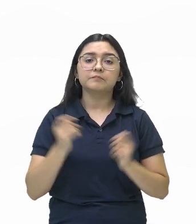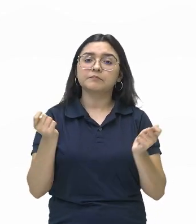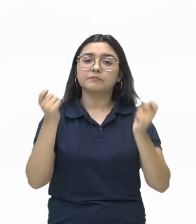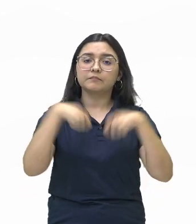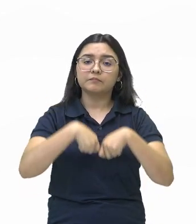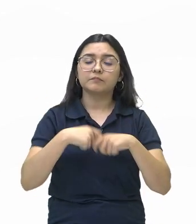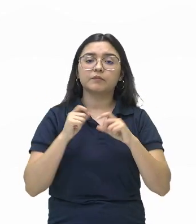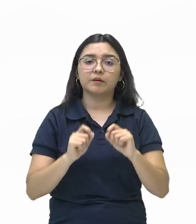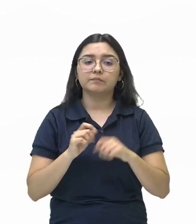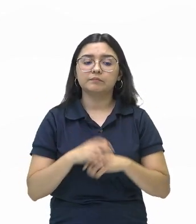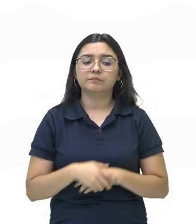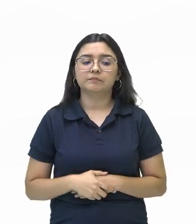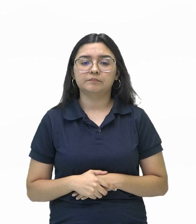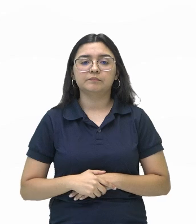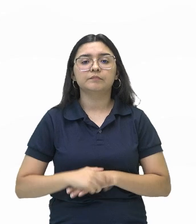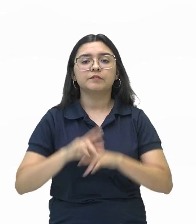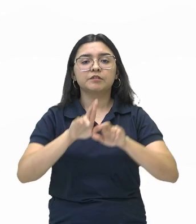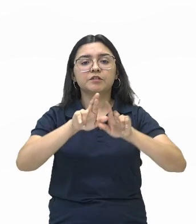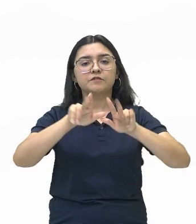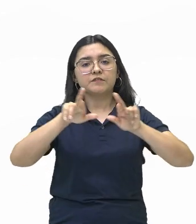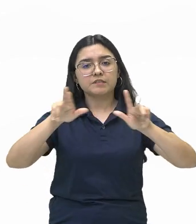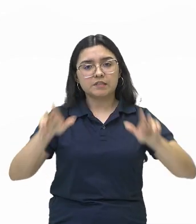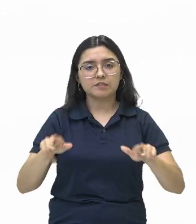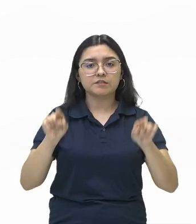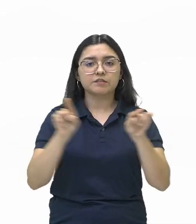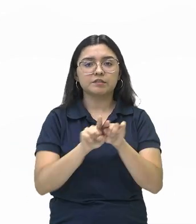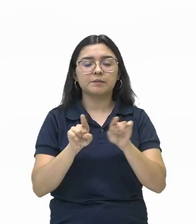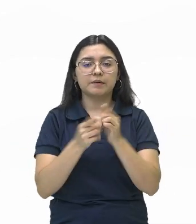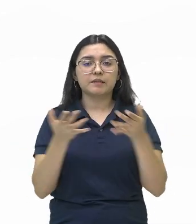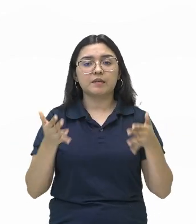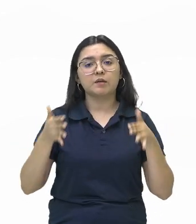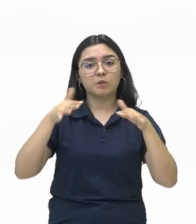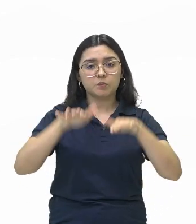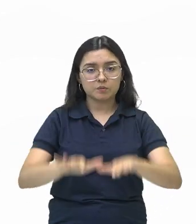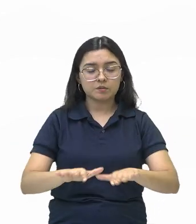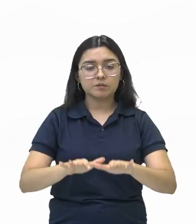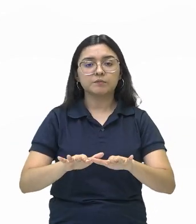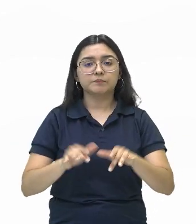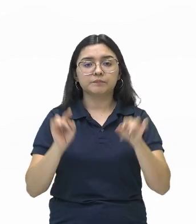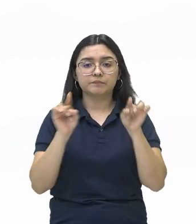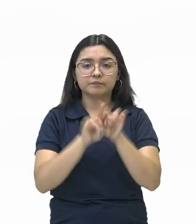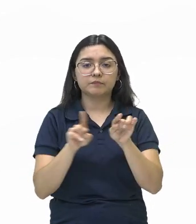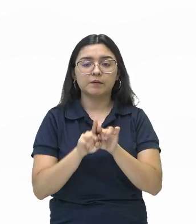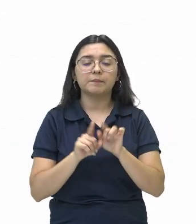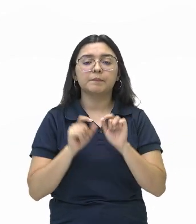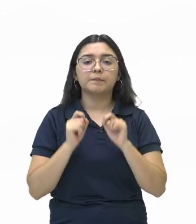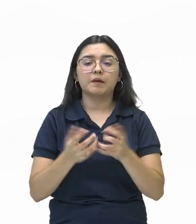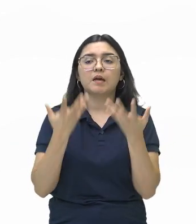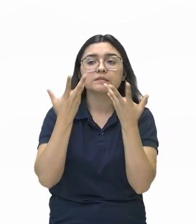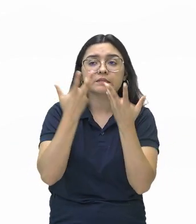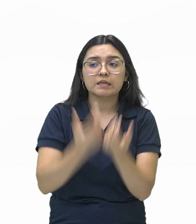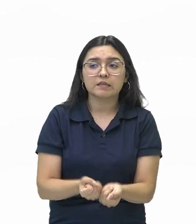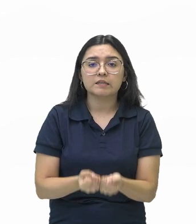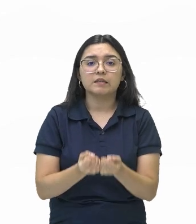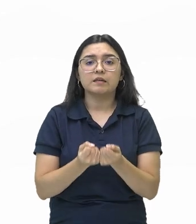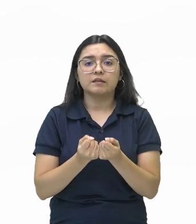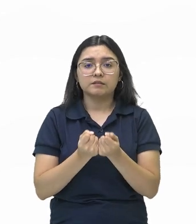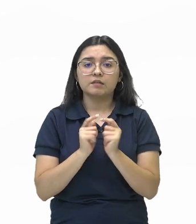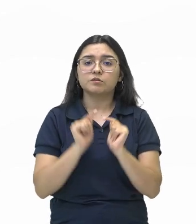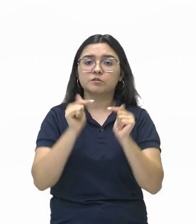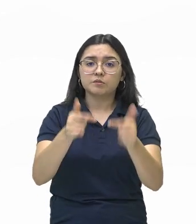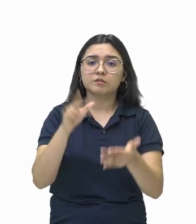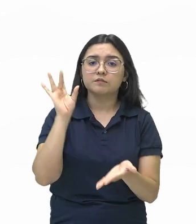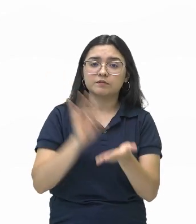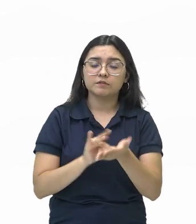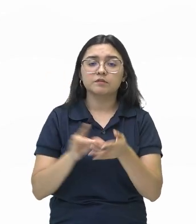promoção da diversidade e da inclusão, a adoção de ações afirmativas,